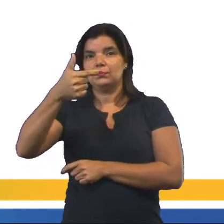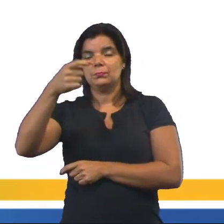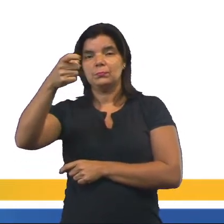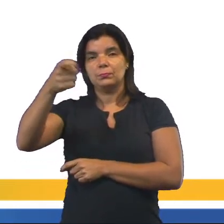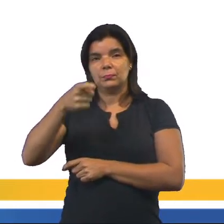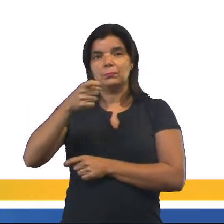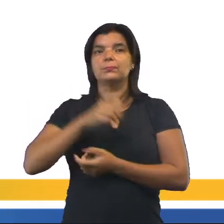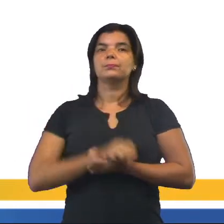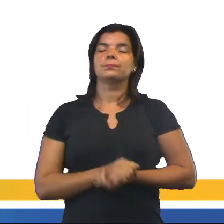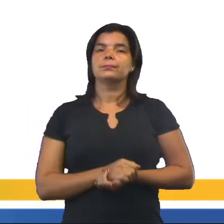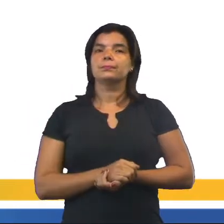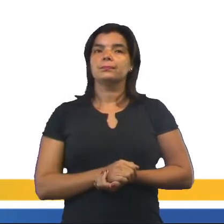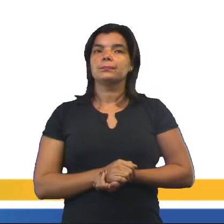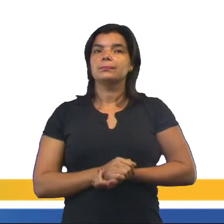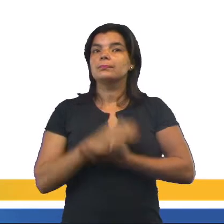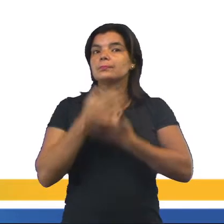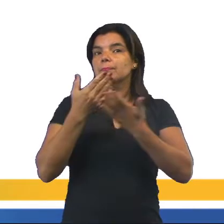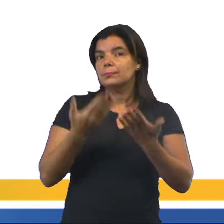ao quadrado de x.